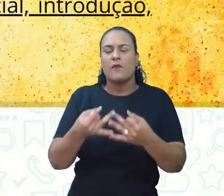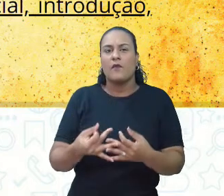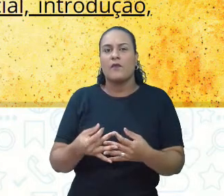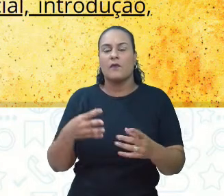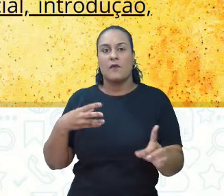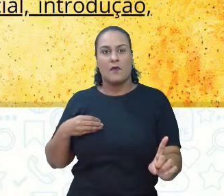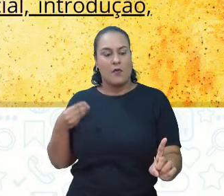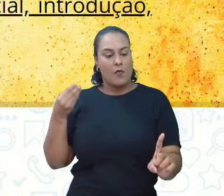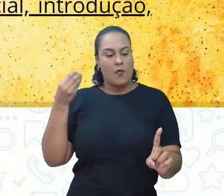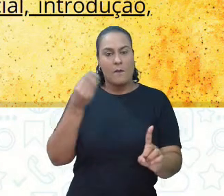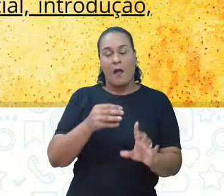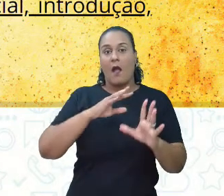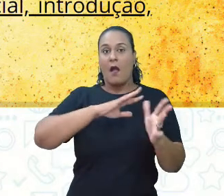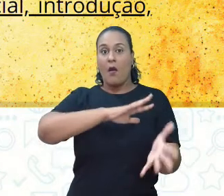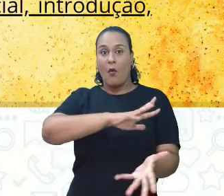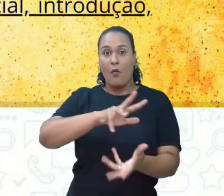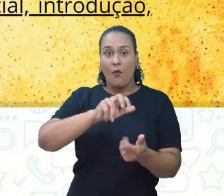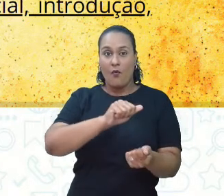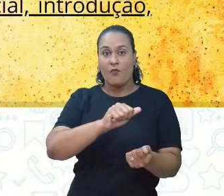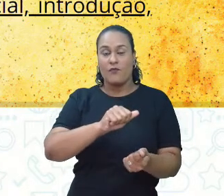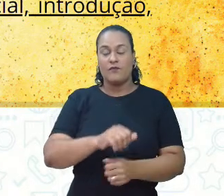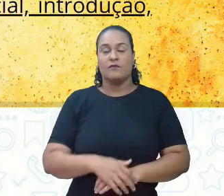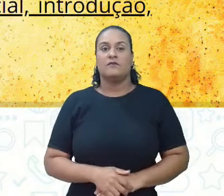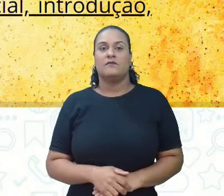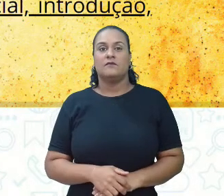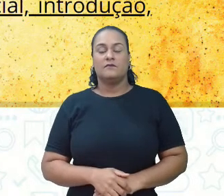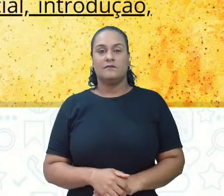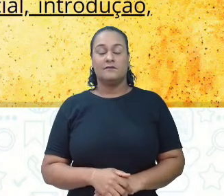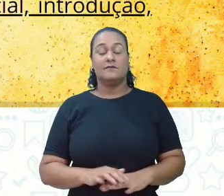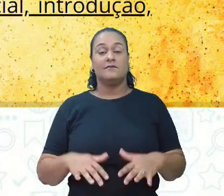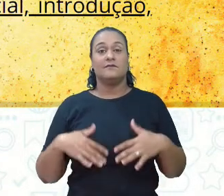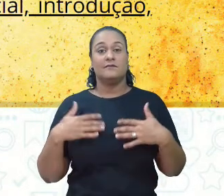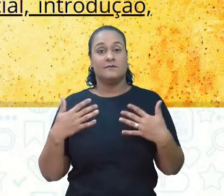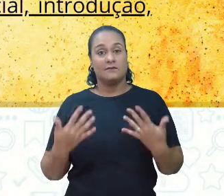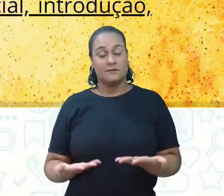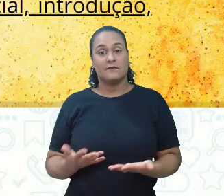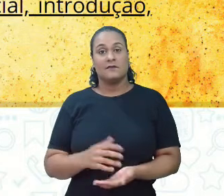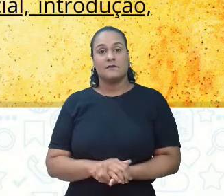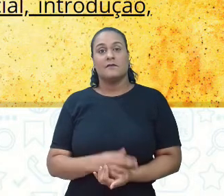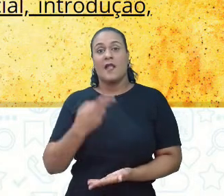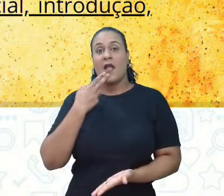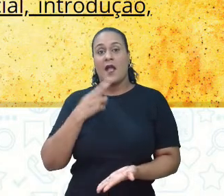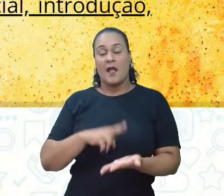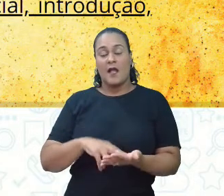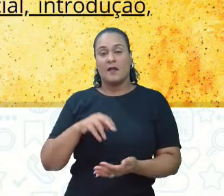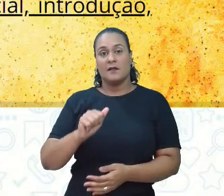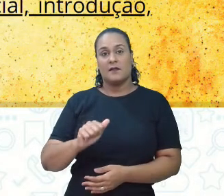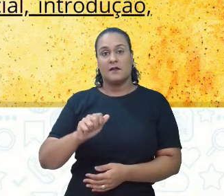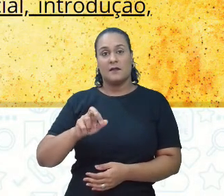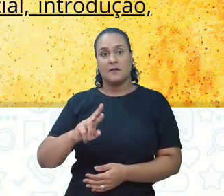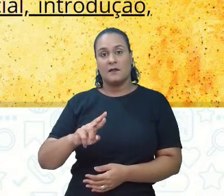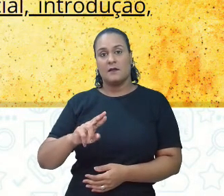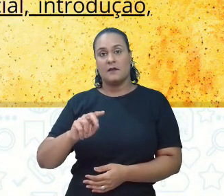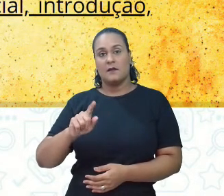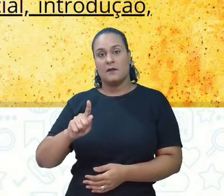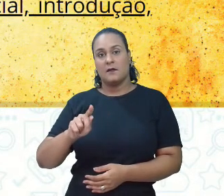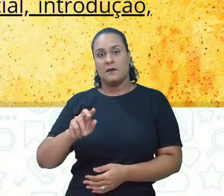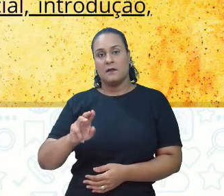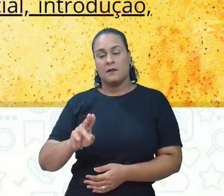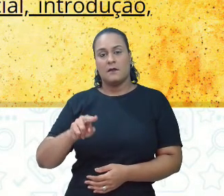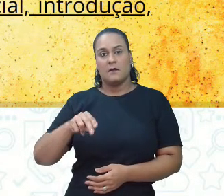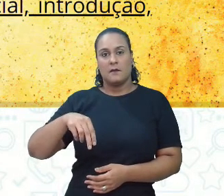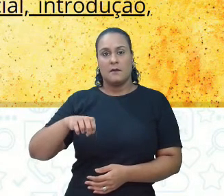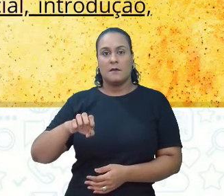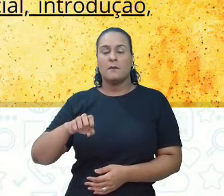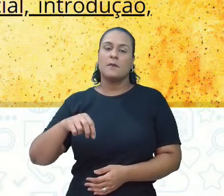receptor universal, né? Enquanto a carta argumentativa é destinada a um receptor